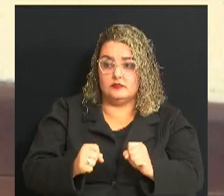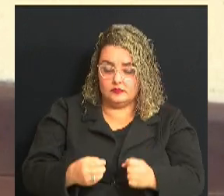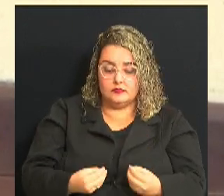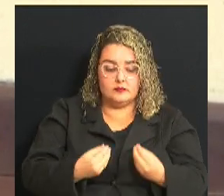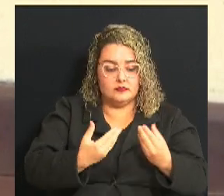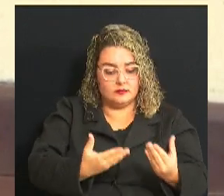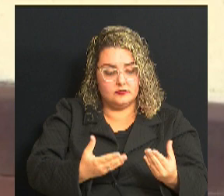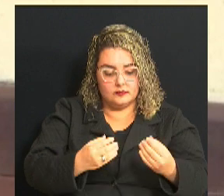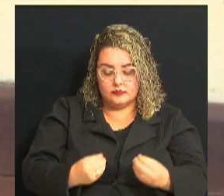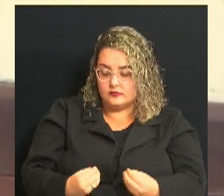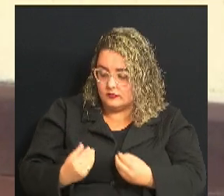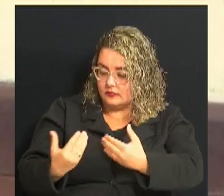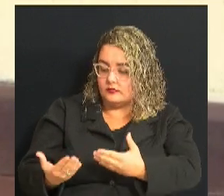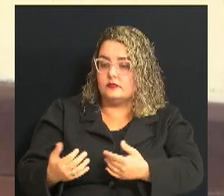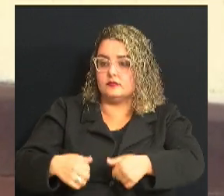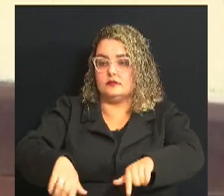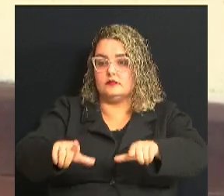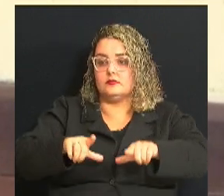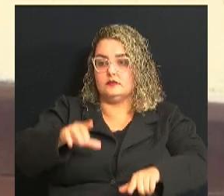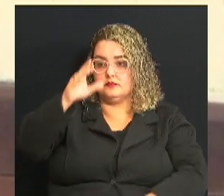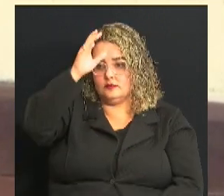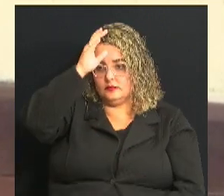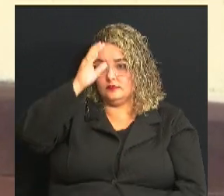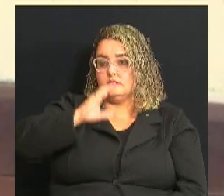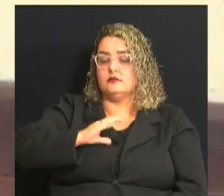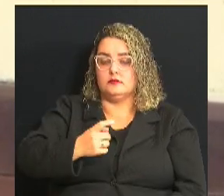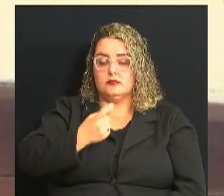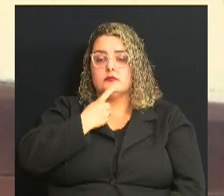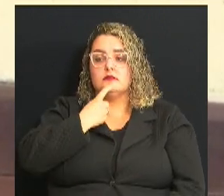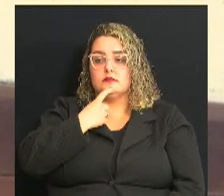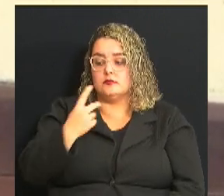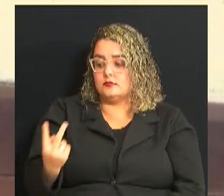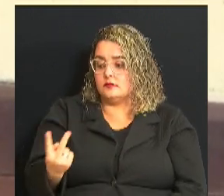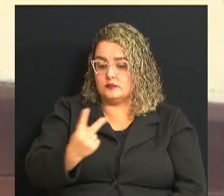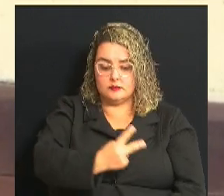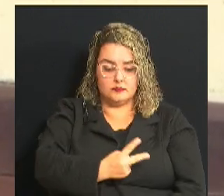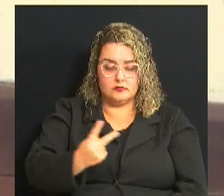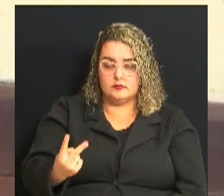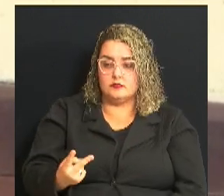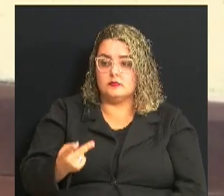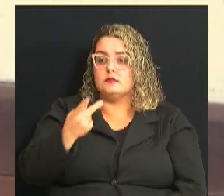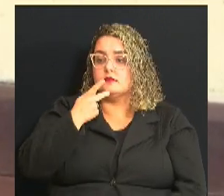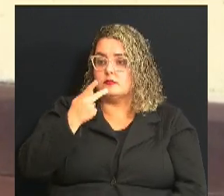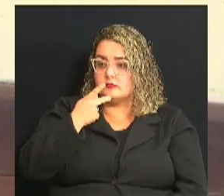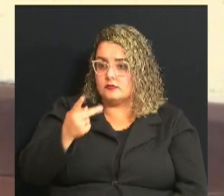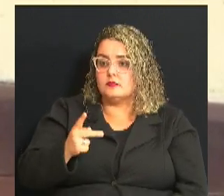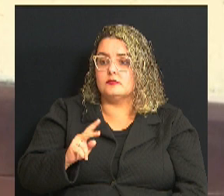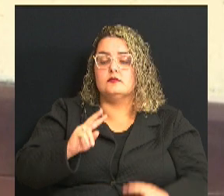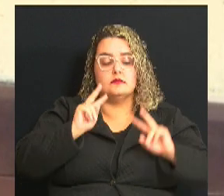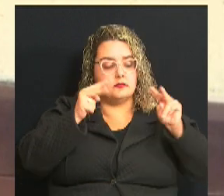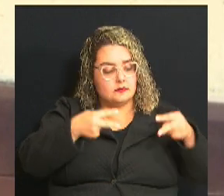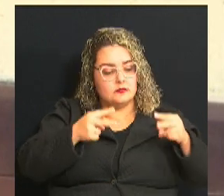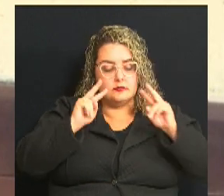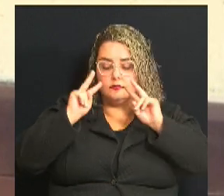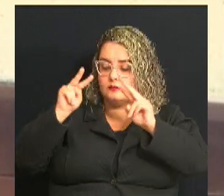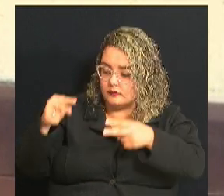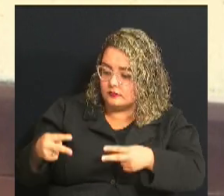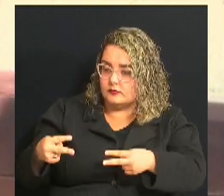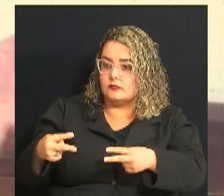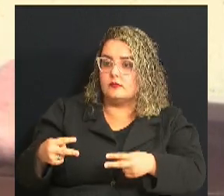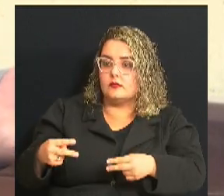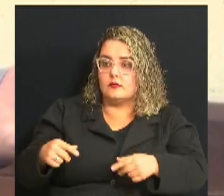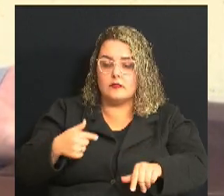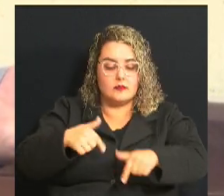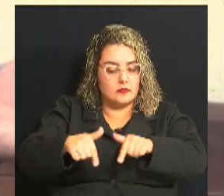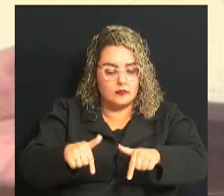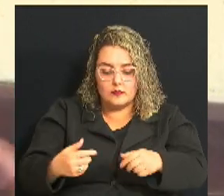esse título de cidadão campineiro a ambos, como eu disse, em reconhecimento pelo